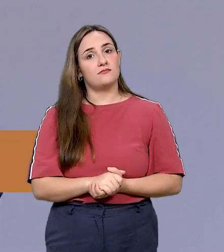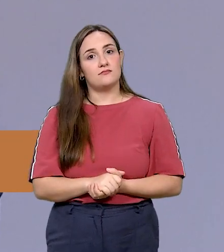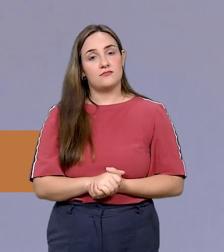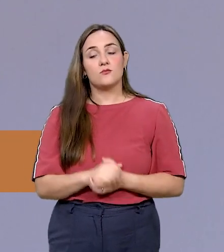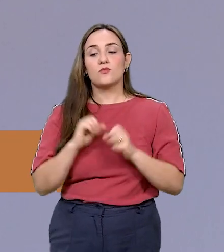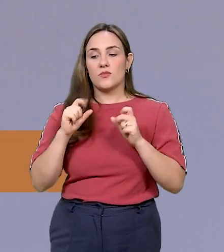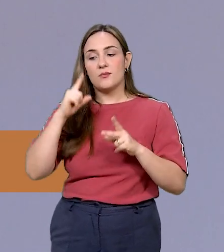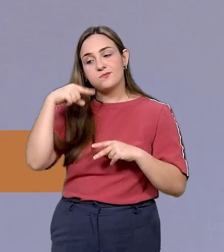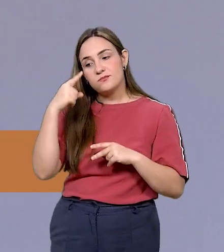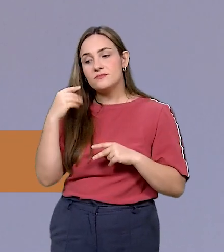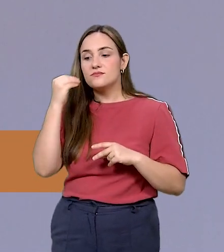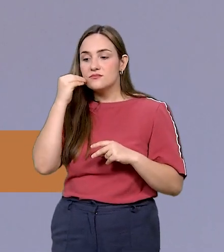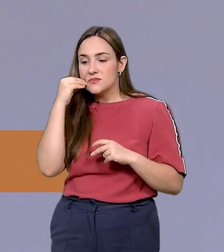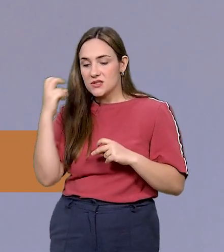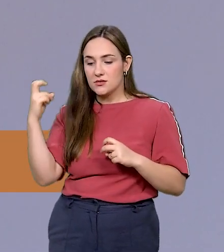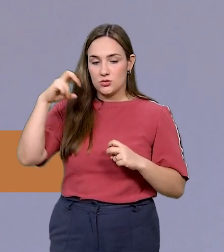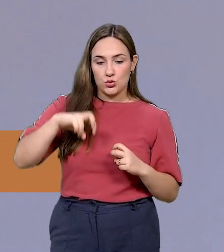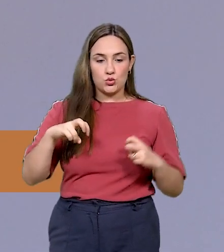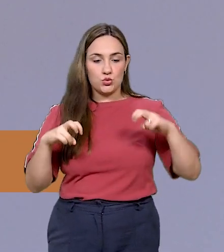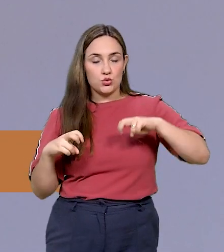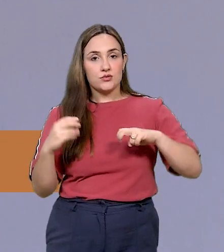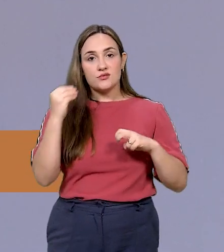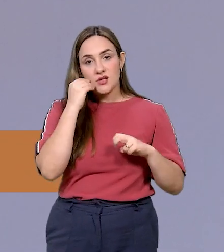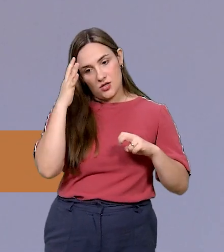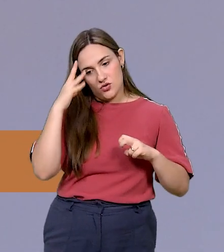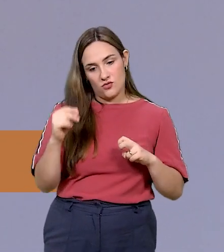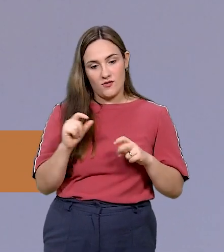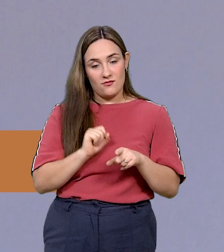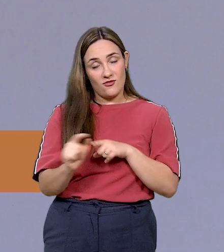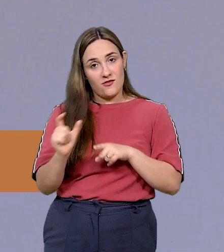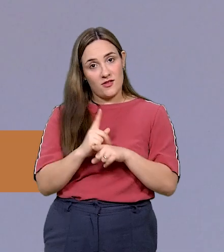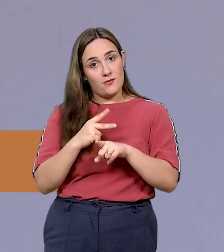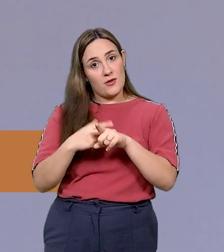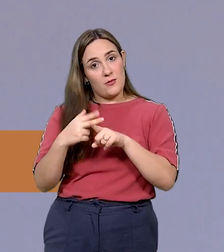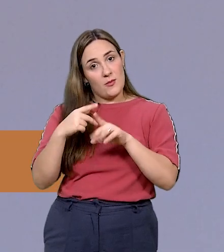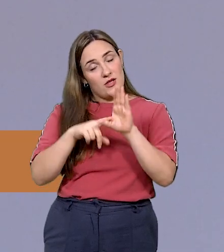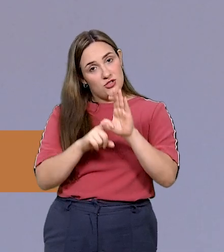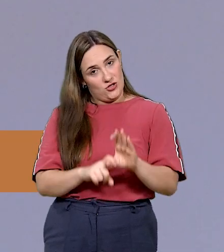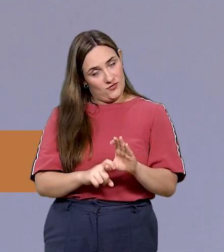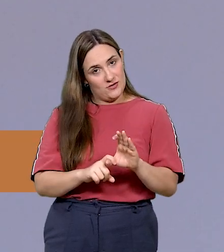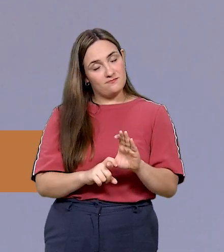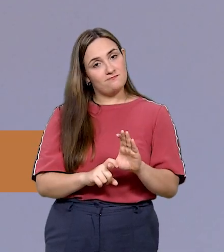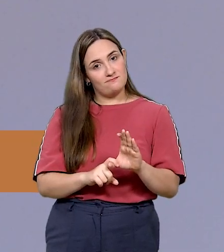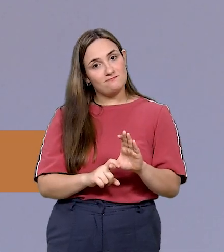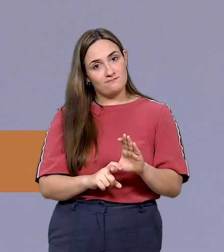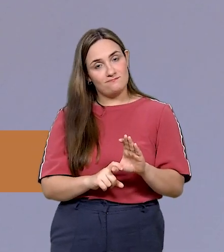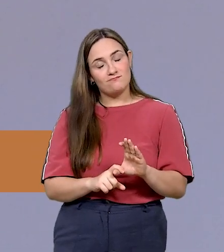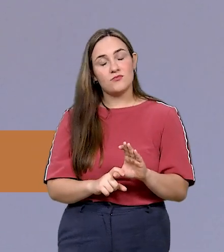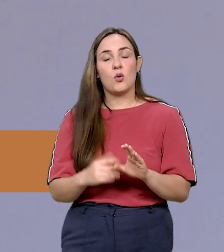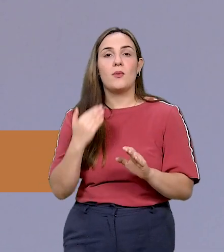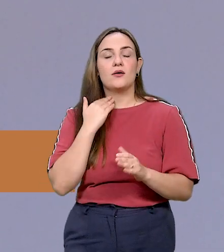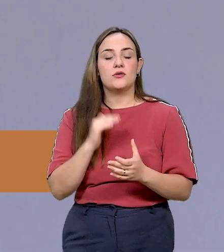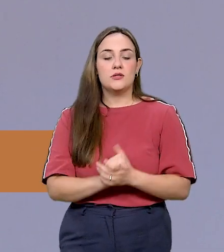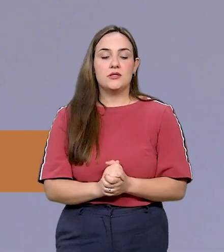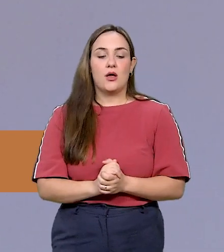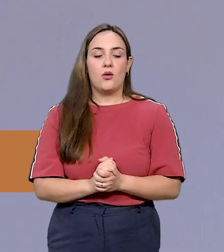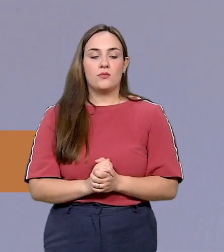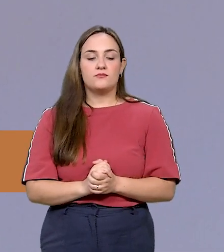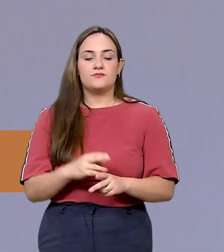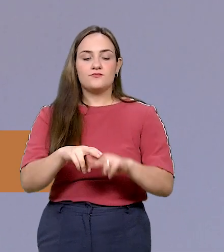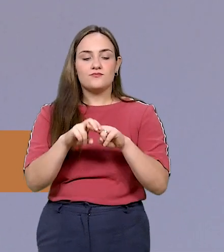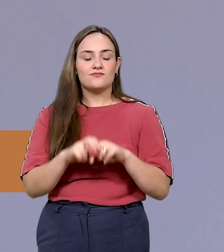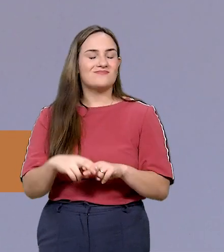ele encaminha para a Câmara de Conciliação também, que possibilita a negociação desse débito com o banco. Então, assim,